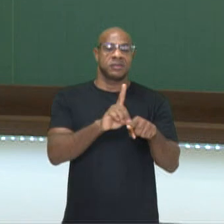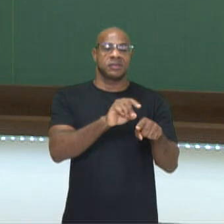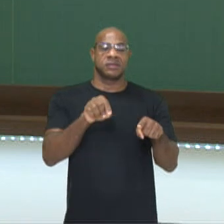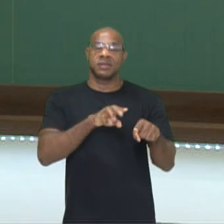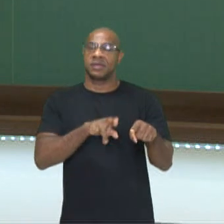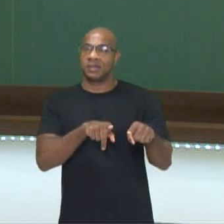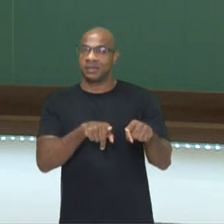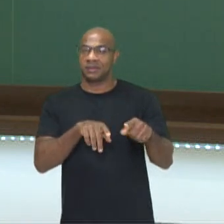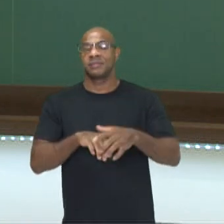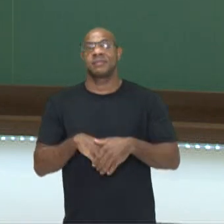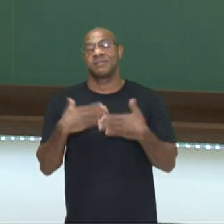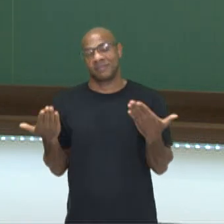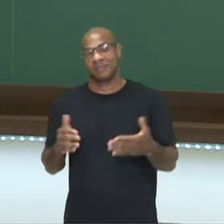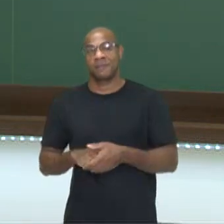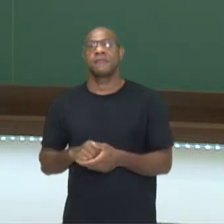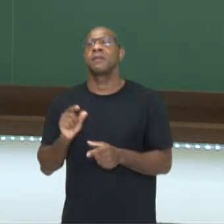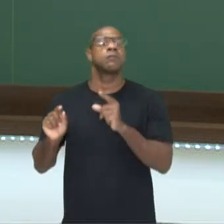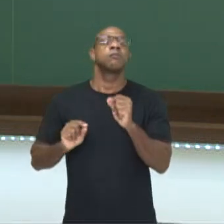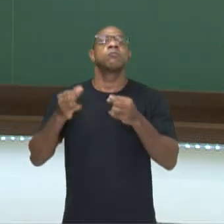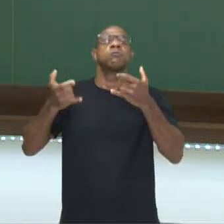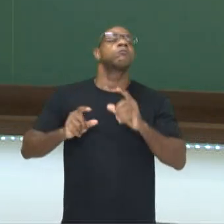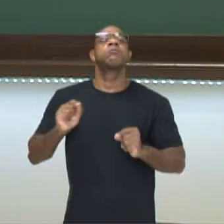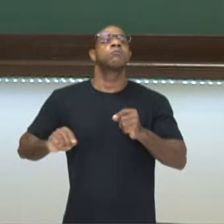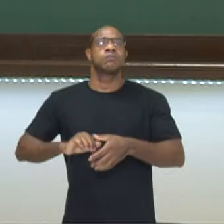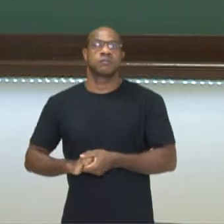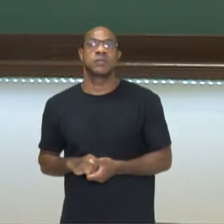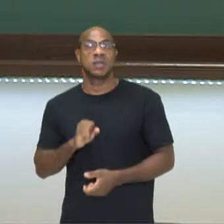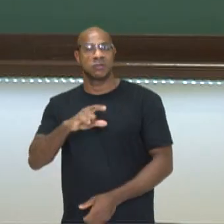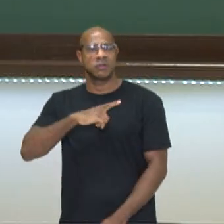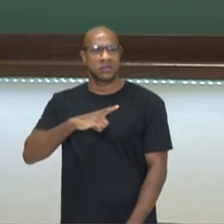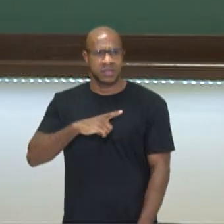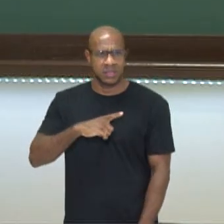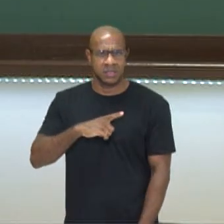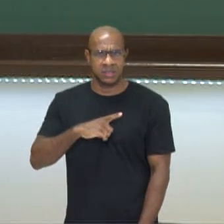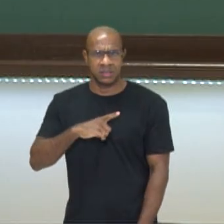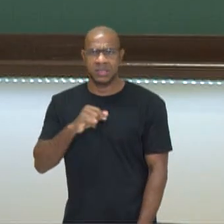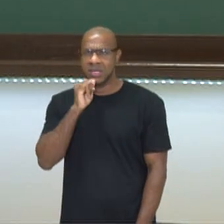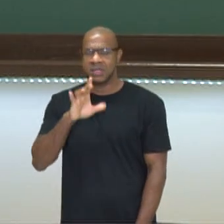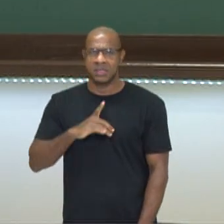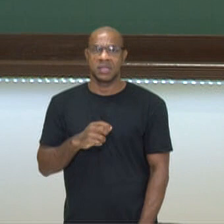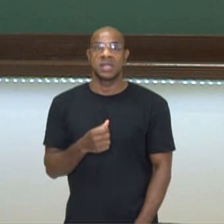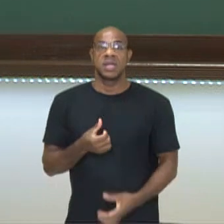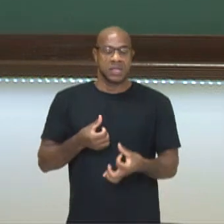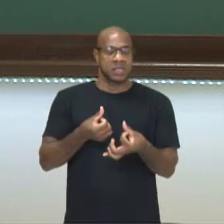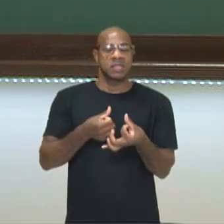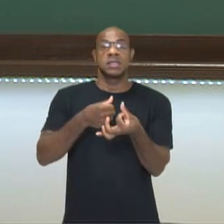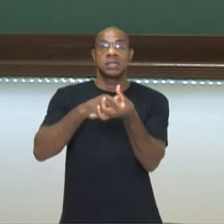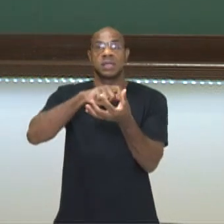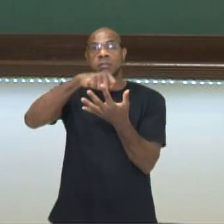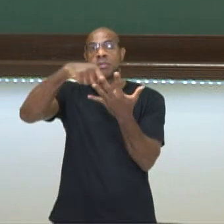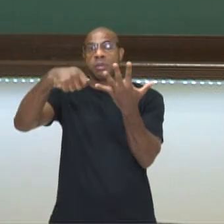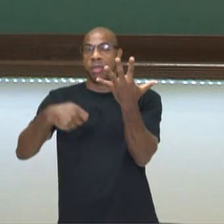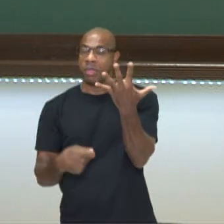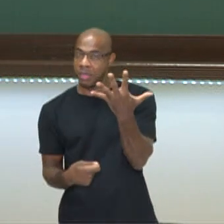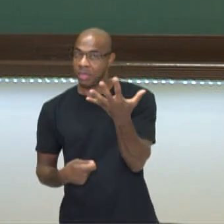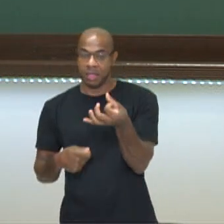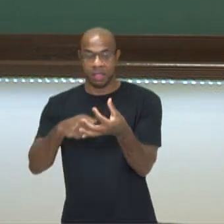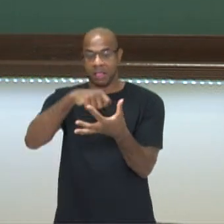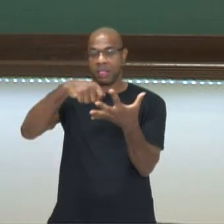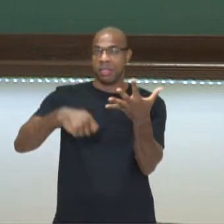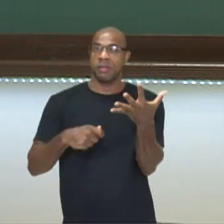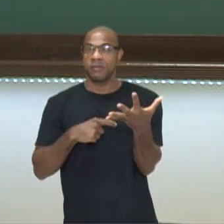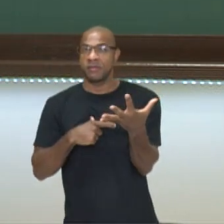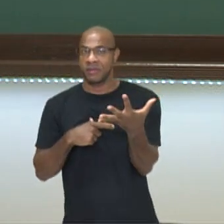agora. Tá? O que eu quero dizer com esse exercício é o seguinte: se você tem o trabalho com 6 meses, você vai fazer o quê? Você vai ter